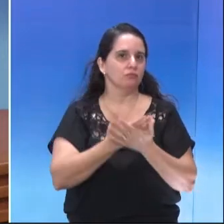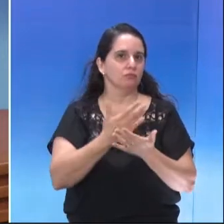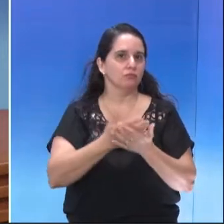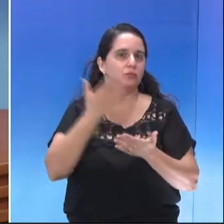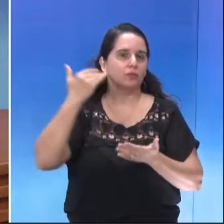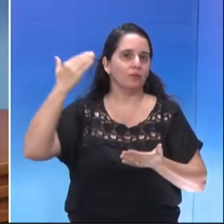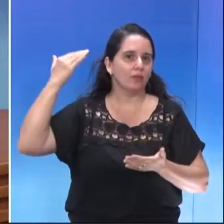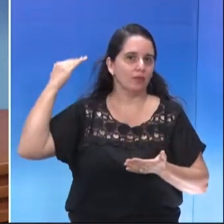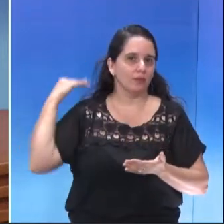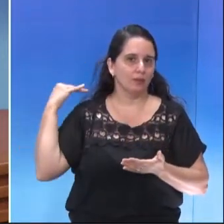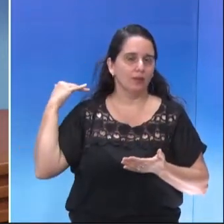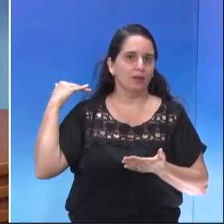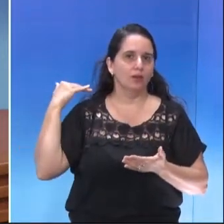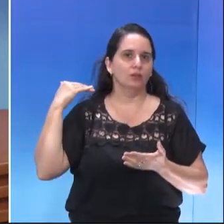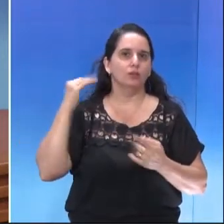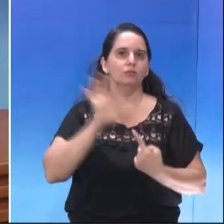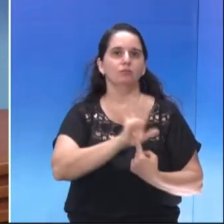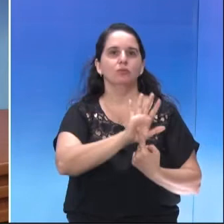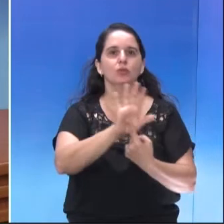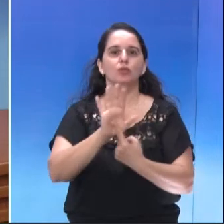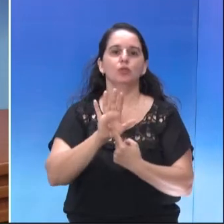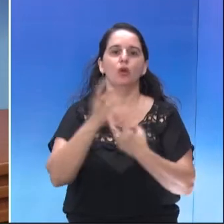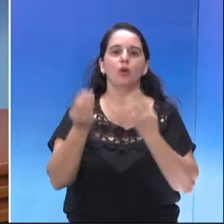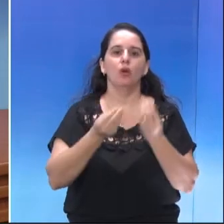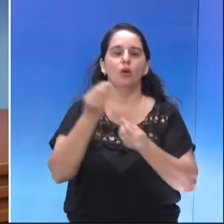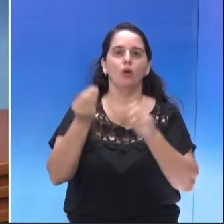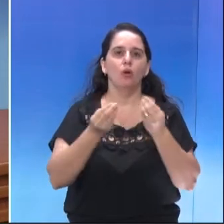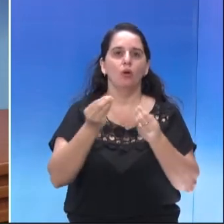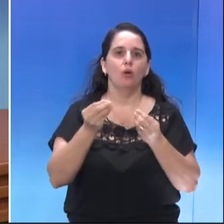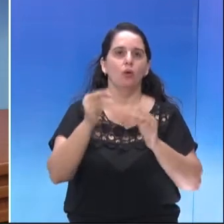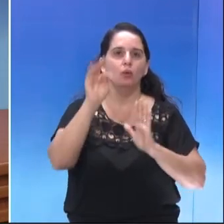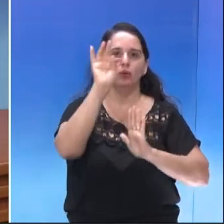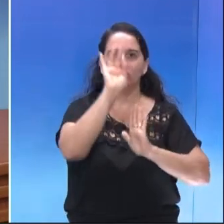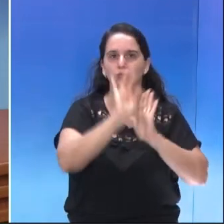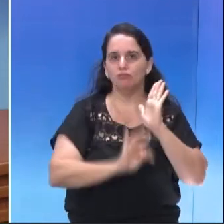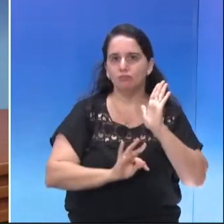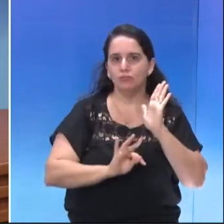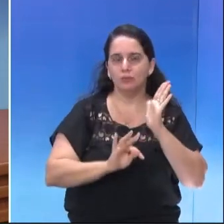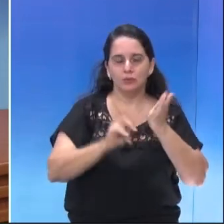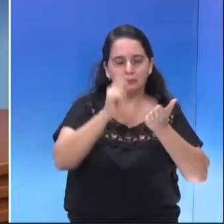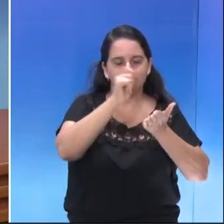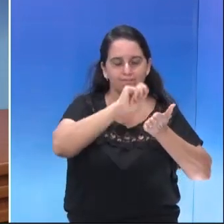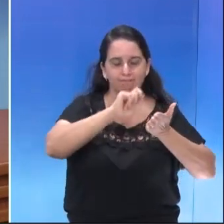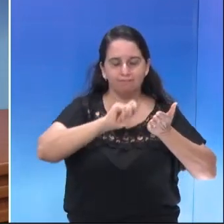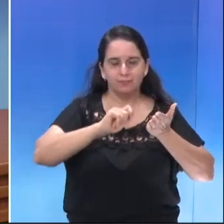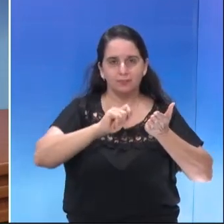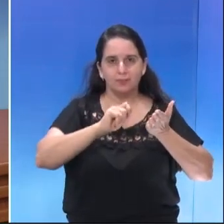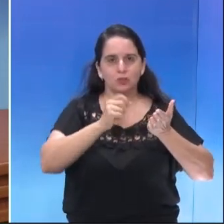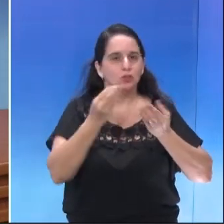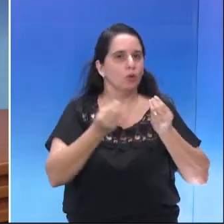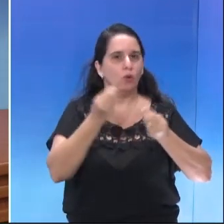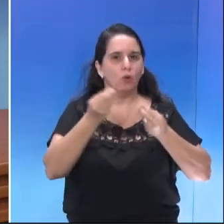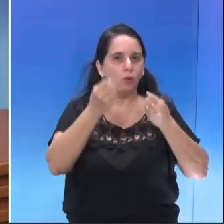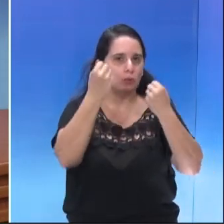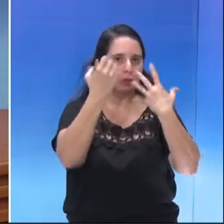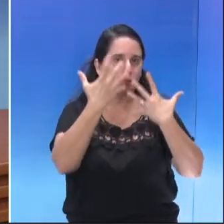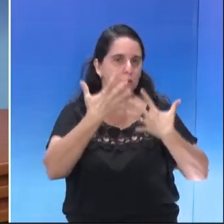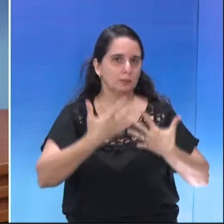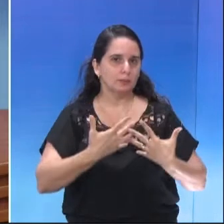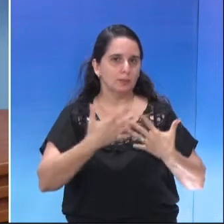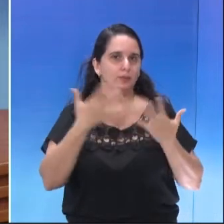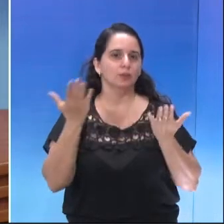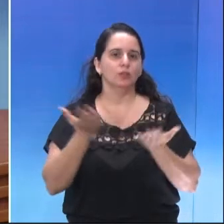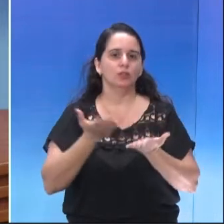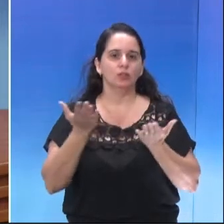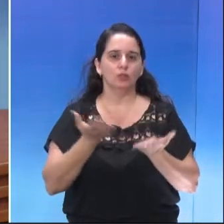anteriores, nós tratamos aqui de como o seu texto deve caminhar, para que lugar o seu texto deve caminhar, e hoje a intervenção